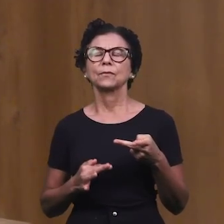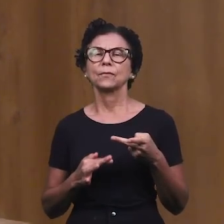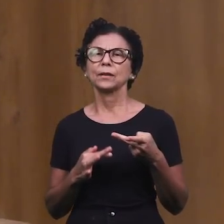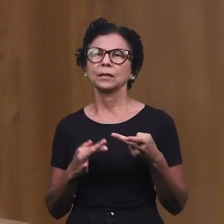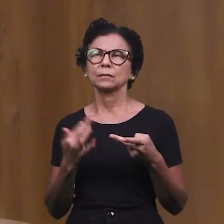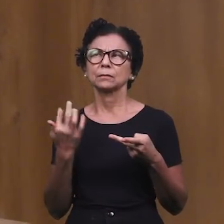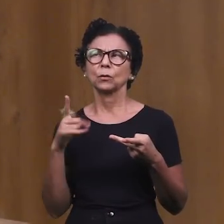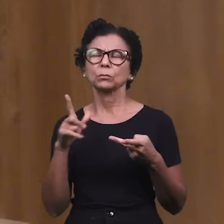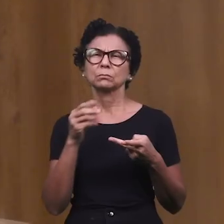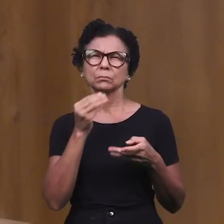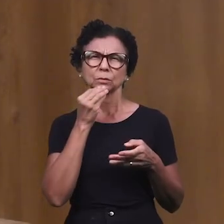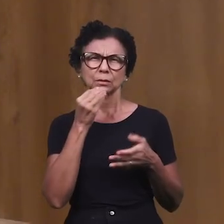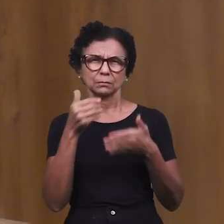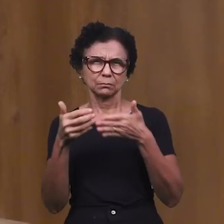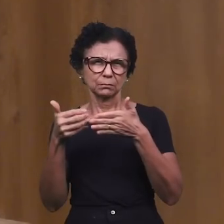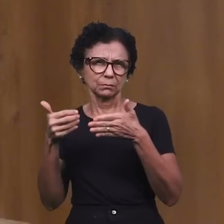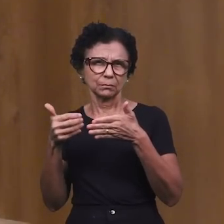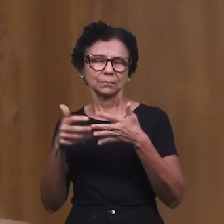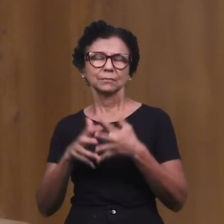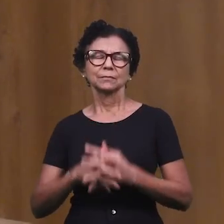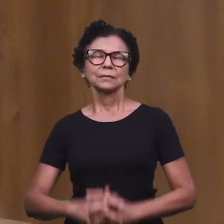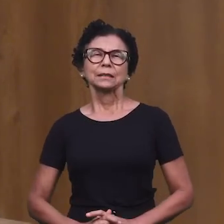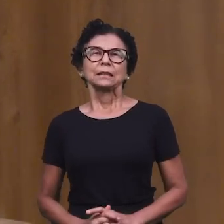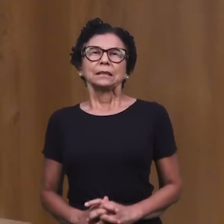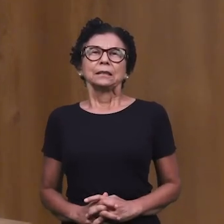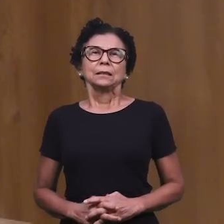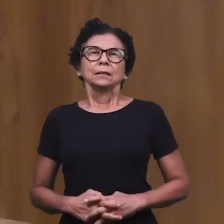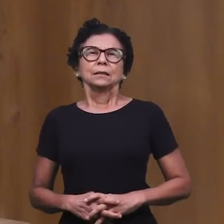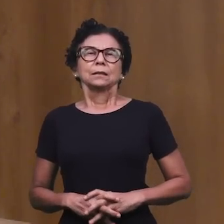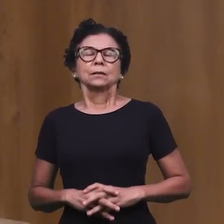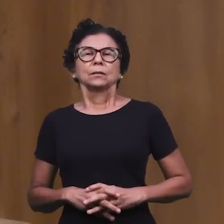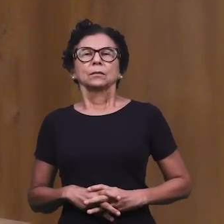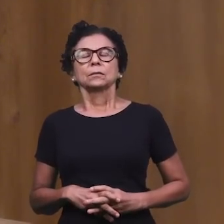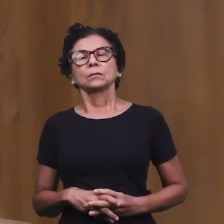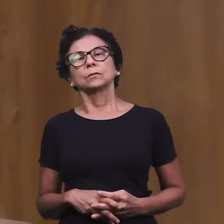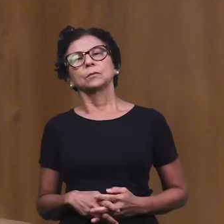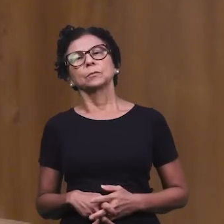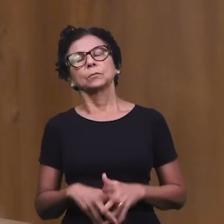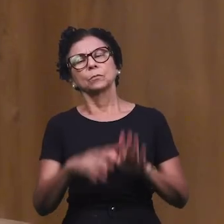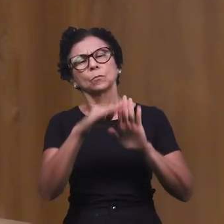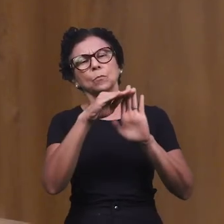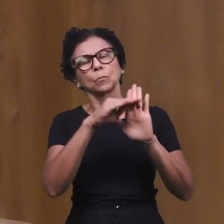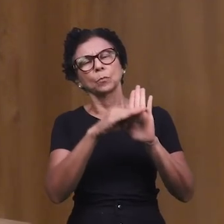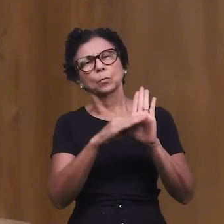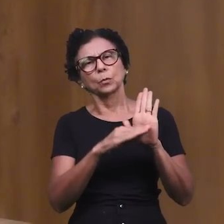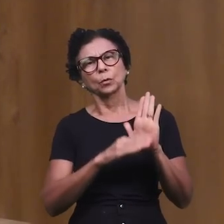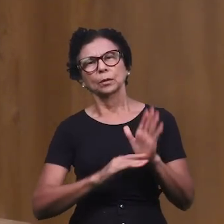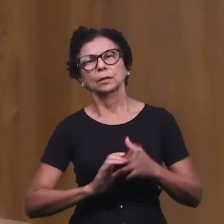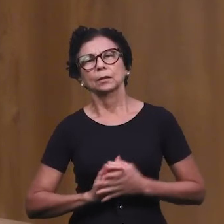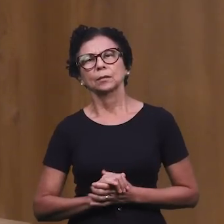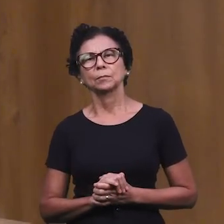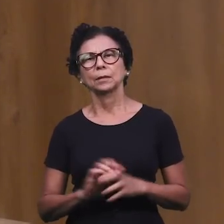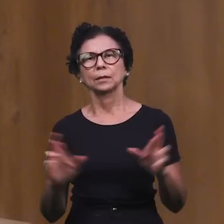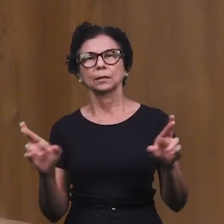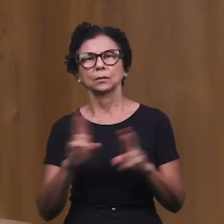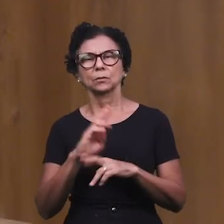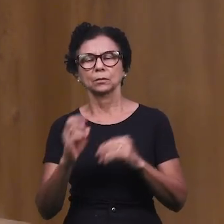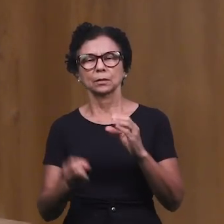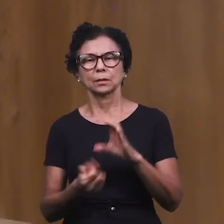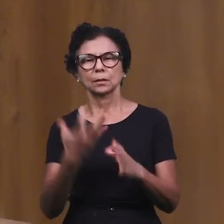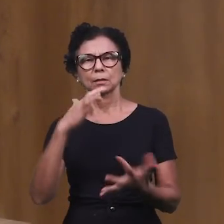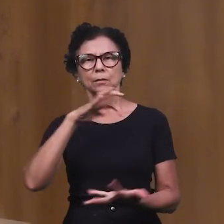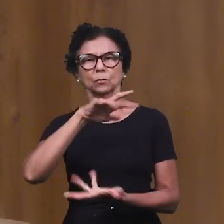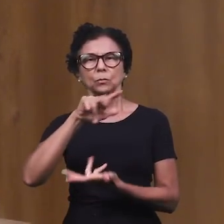outras oportunidades recentes, estamos tratando uma sequência de episódios, de programas relacionados ao